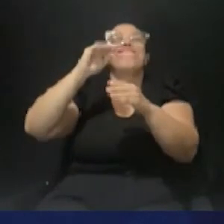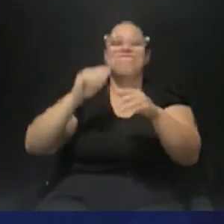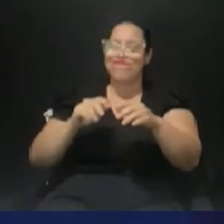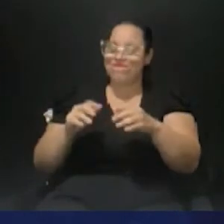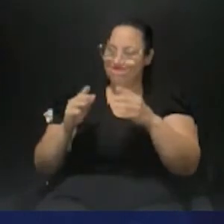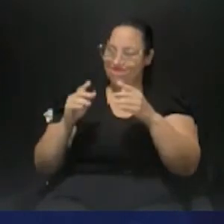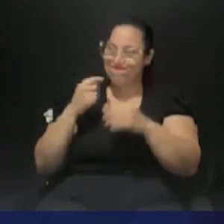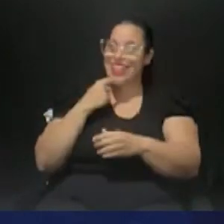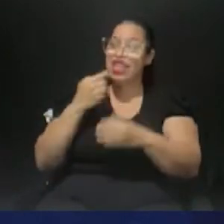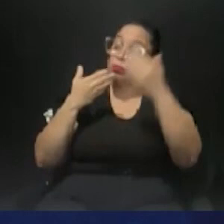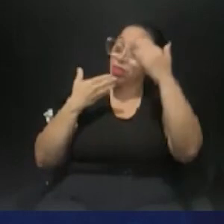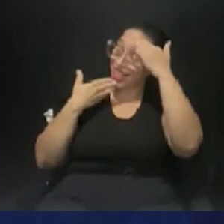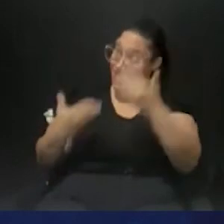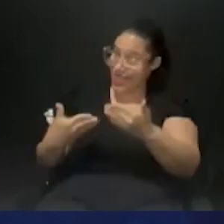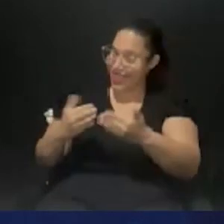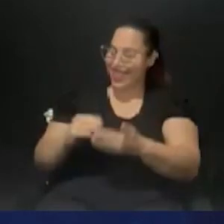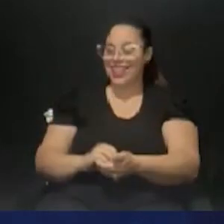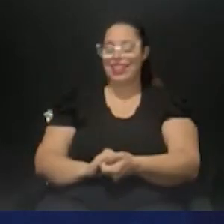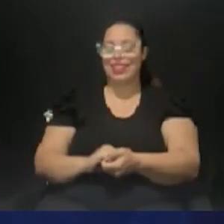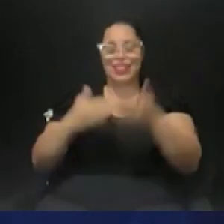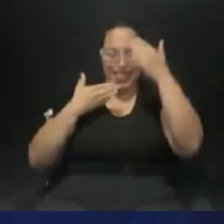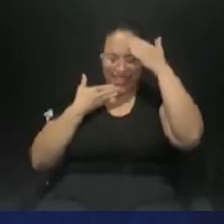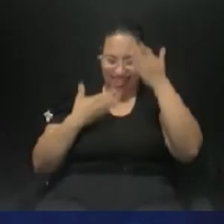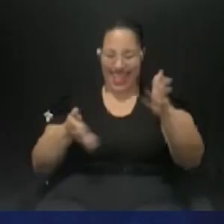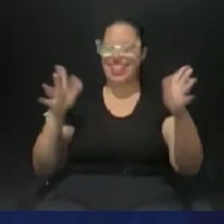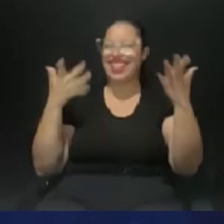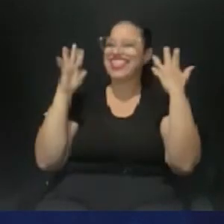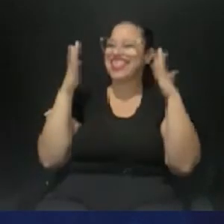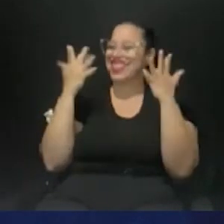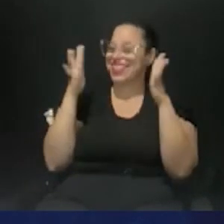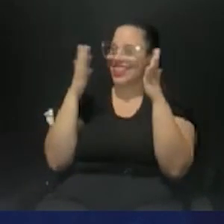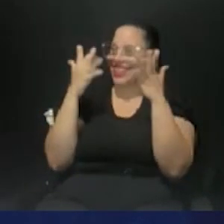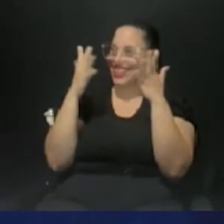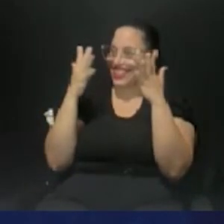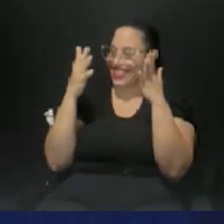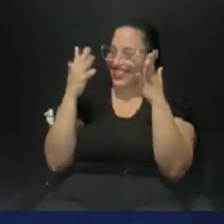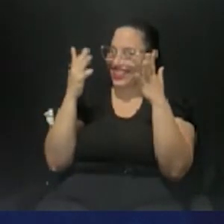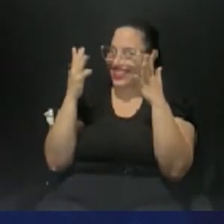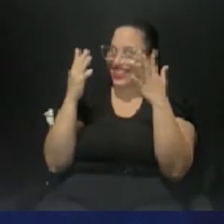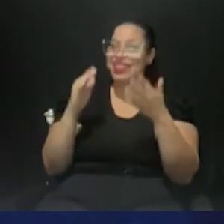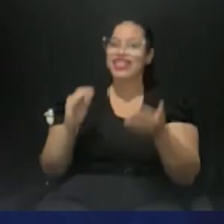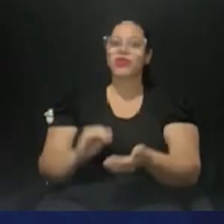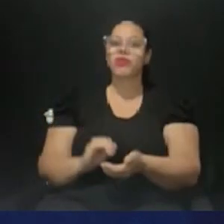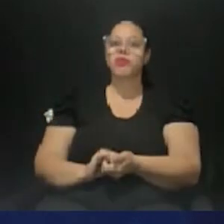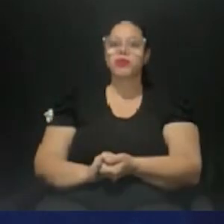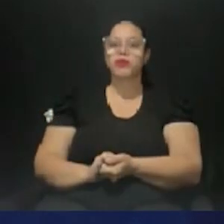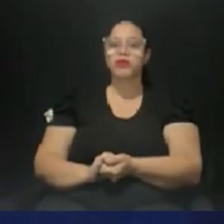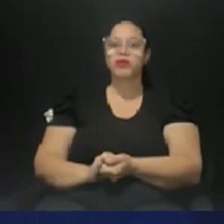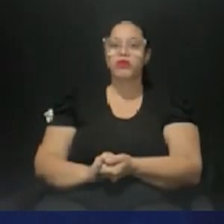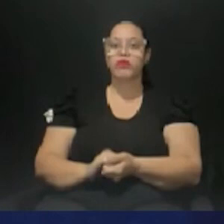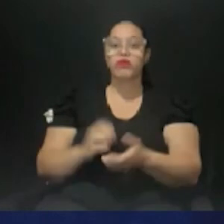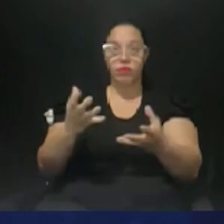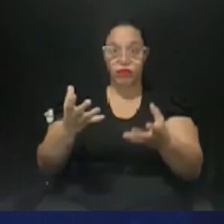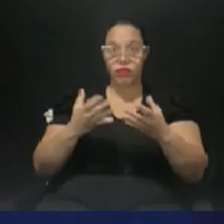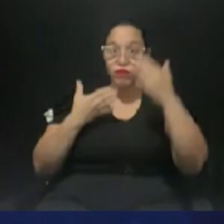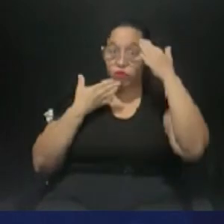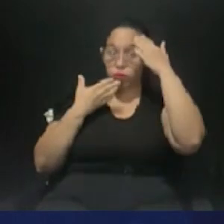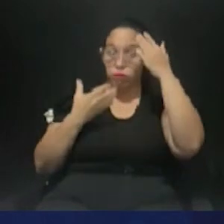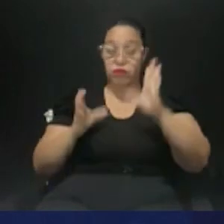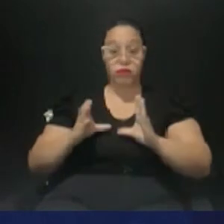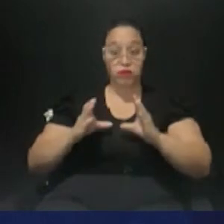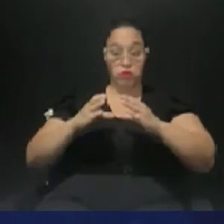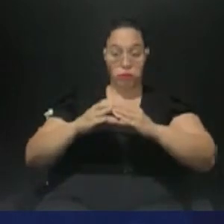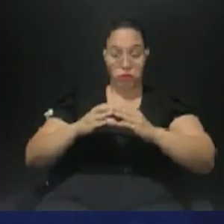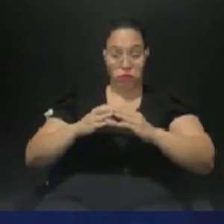Eu quero agradecer a minha equipe do cerimonial que preparou aqui com tanto carinho, o pessoal da TV Câmara que está registrando esse